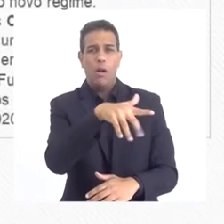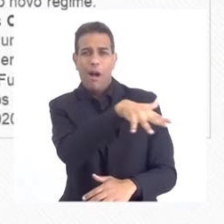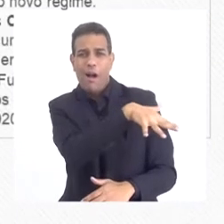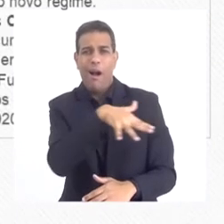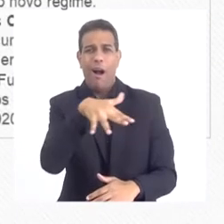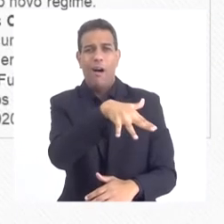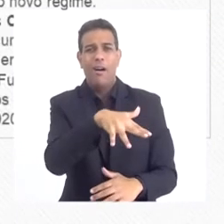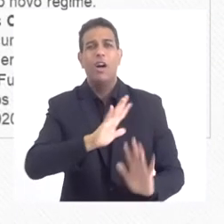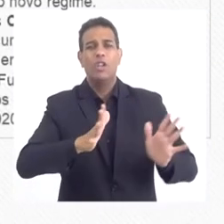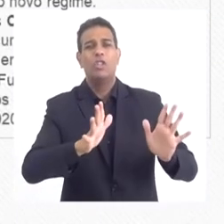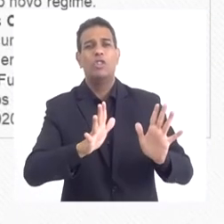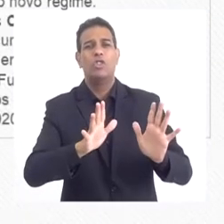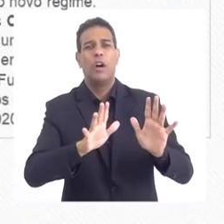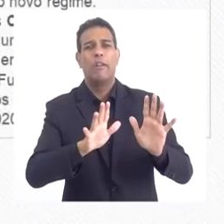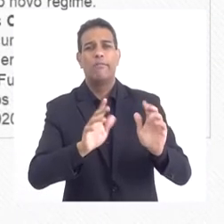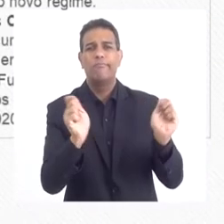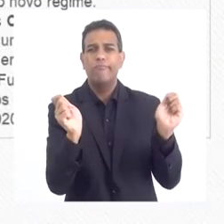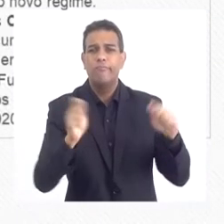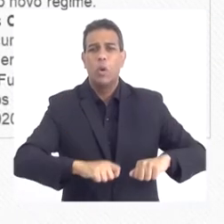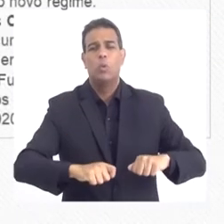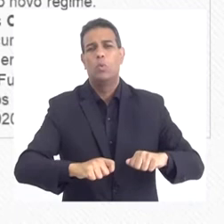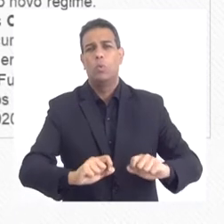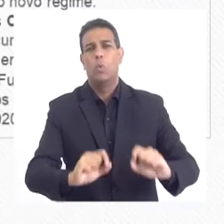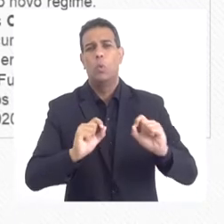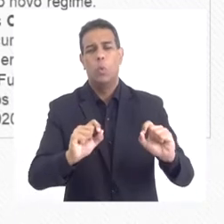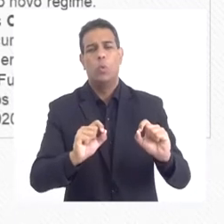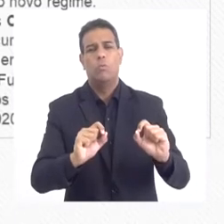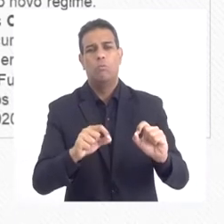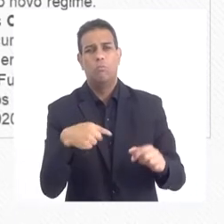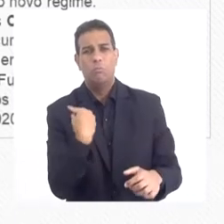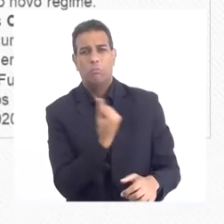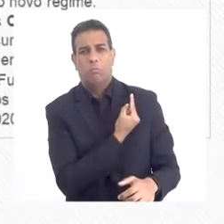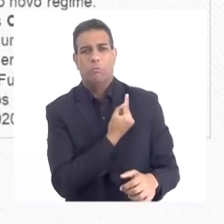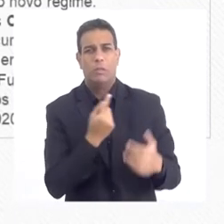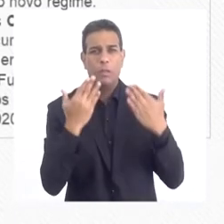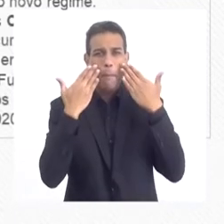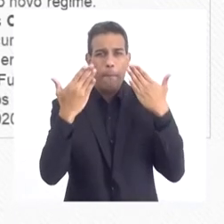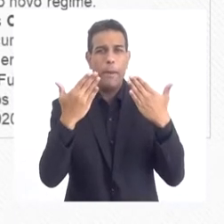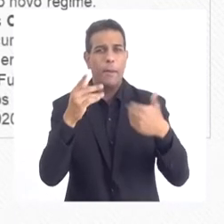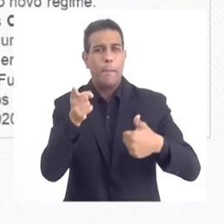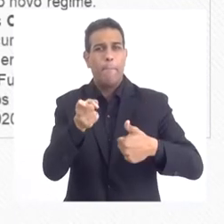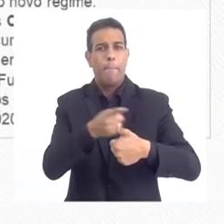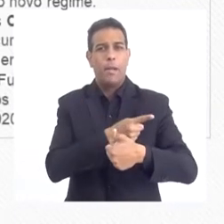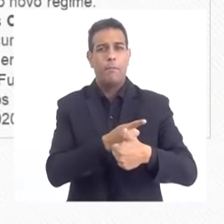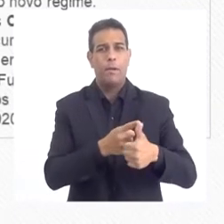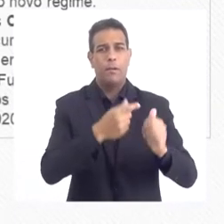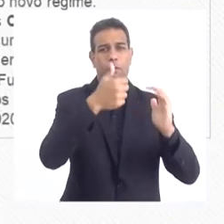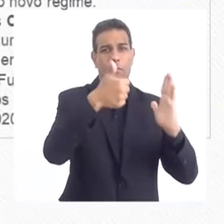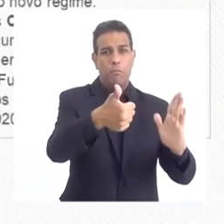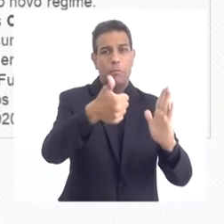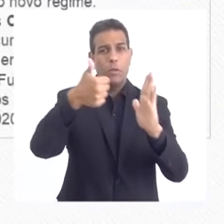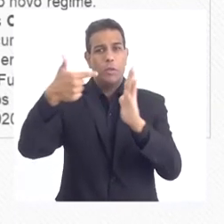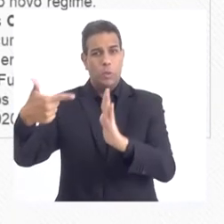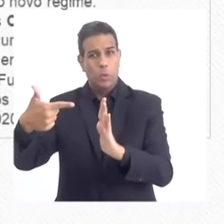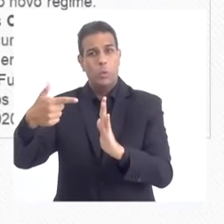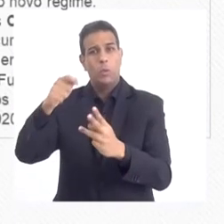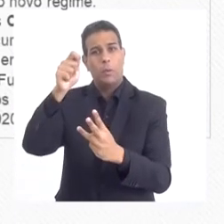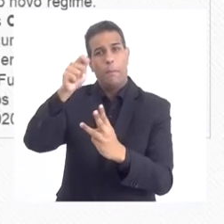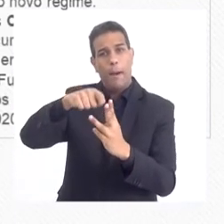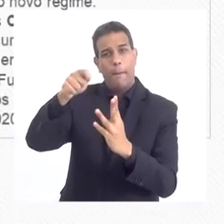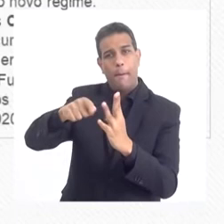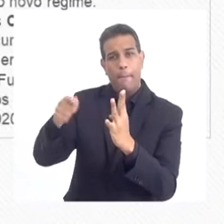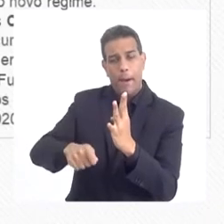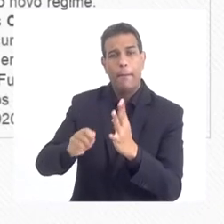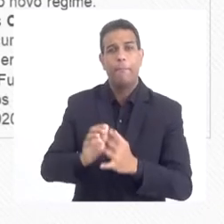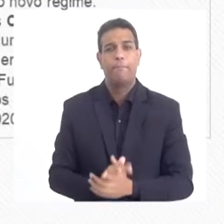isso já tinha sido refletido até na apresentação do primeiro quadrimestre. E outras despesas